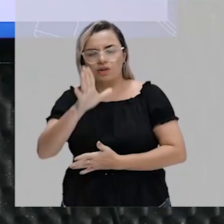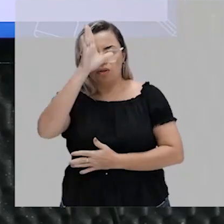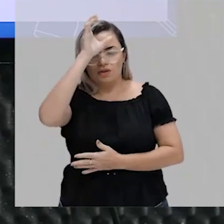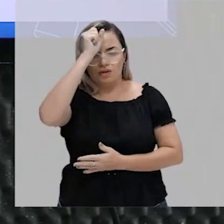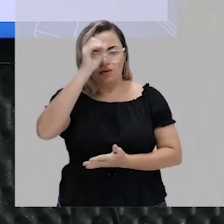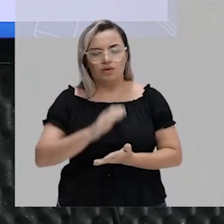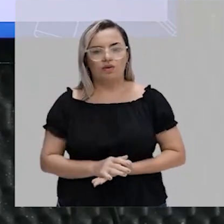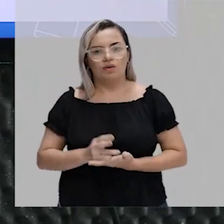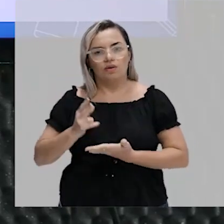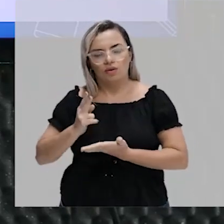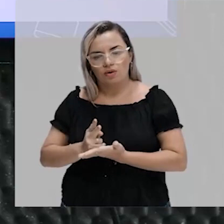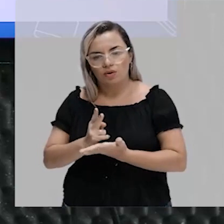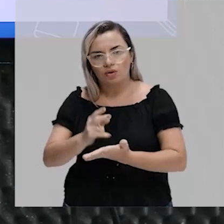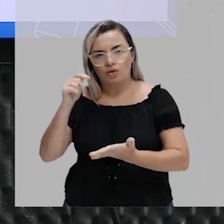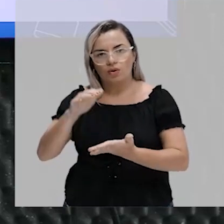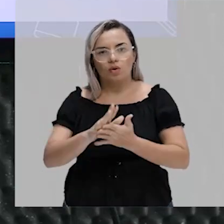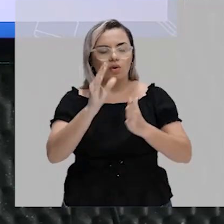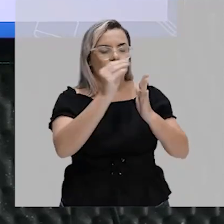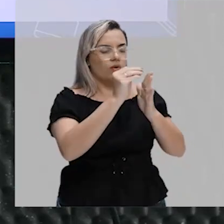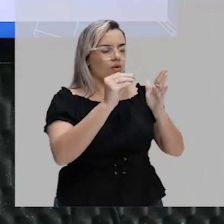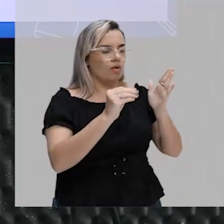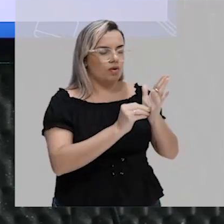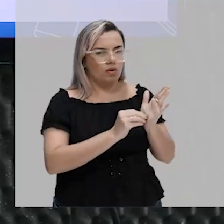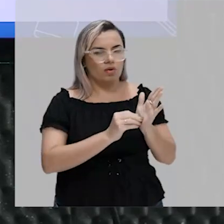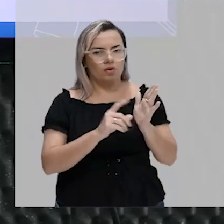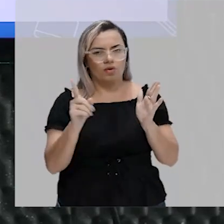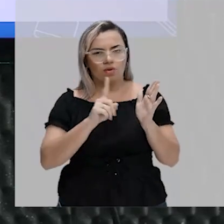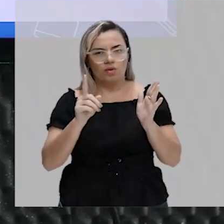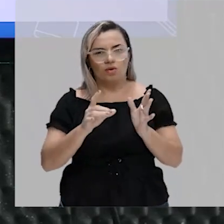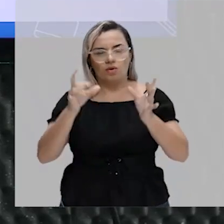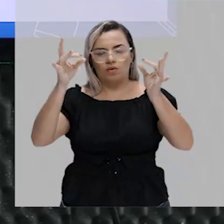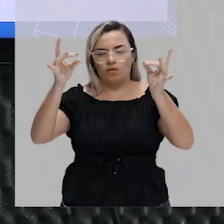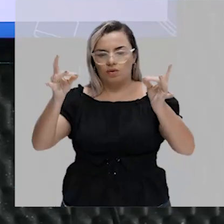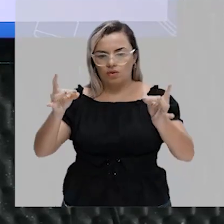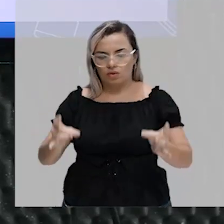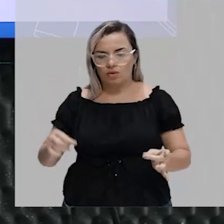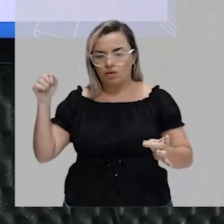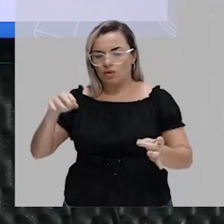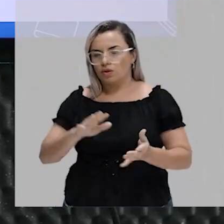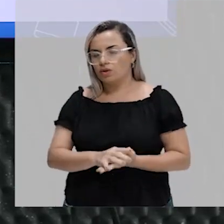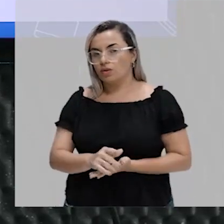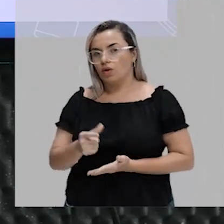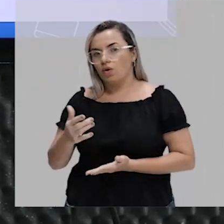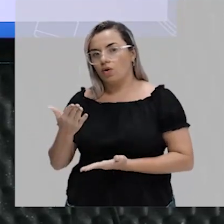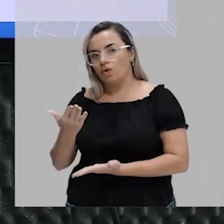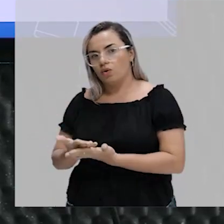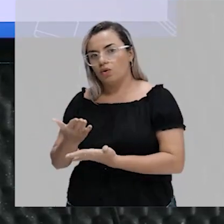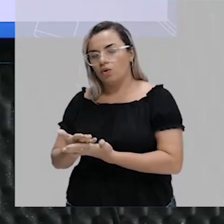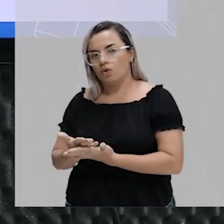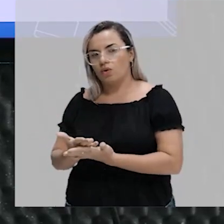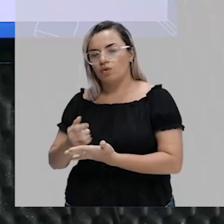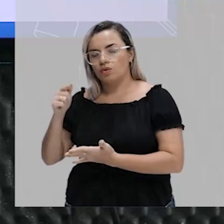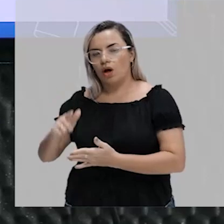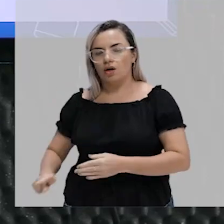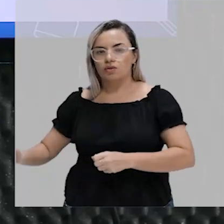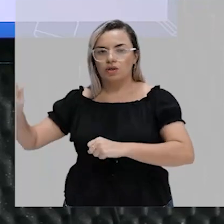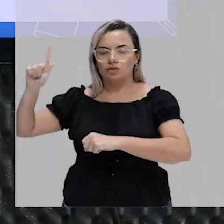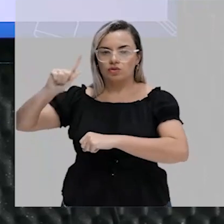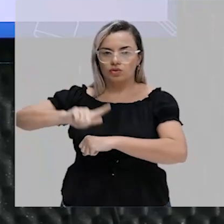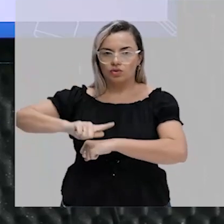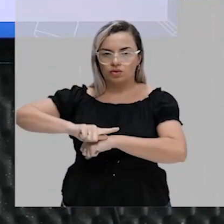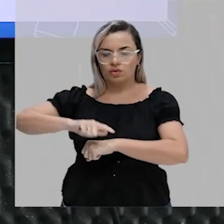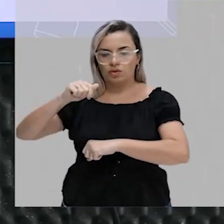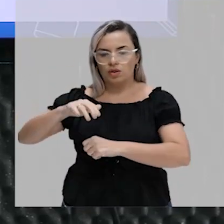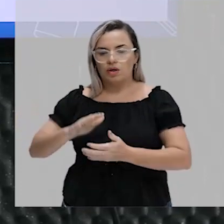gente vai dar esse assunto aqui não com os detalhes que são trabalhados em geografia, com a parte geológica, mas a